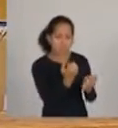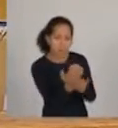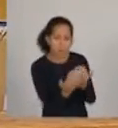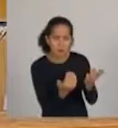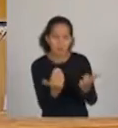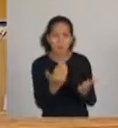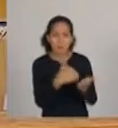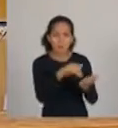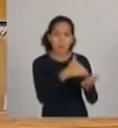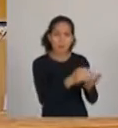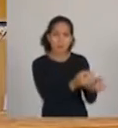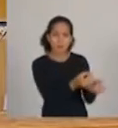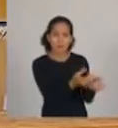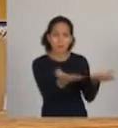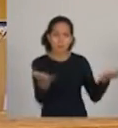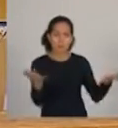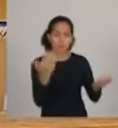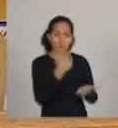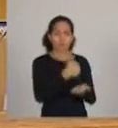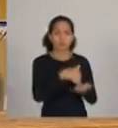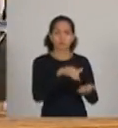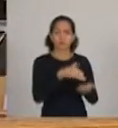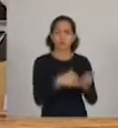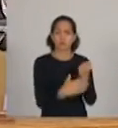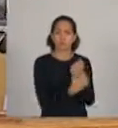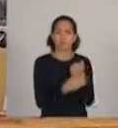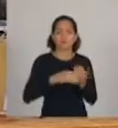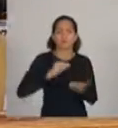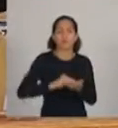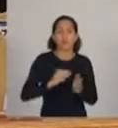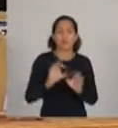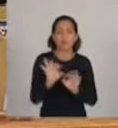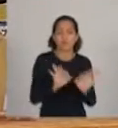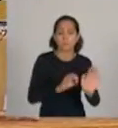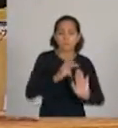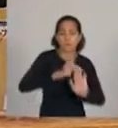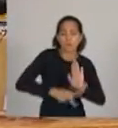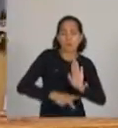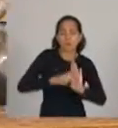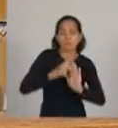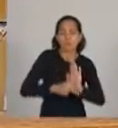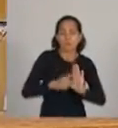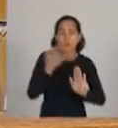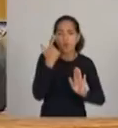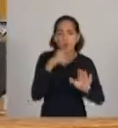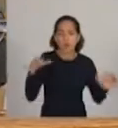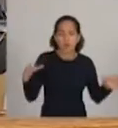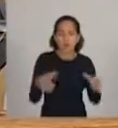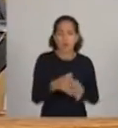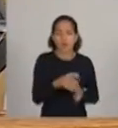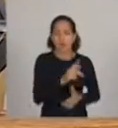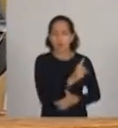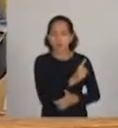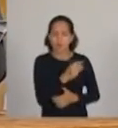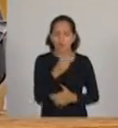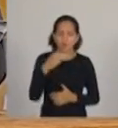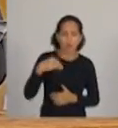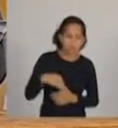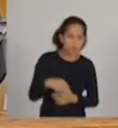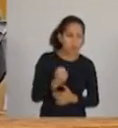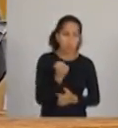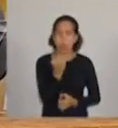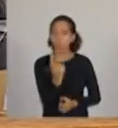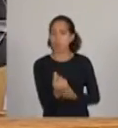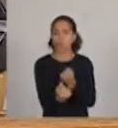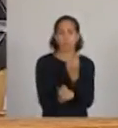que é uma falta de planejamento para recomposição dos quadros. Não é gato pingado,